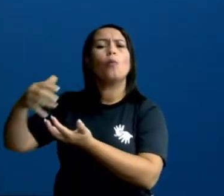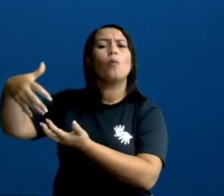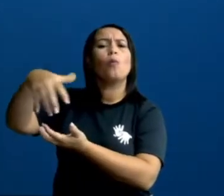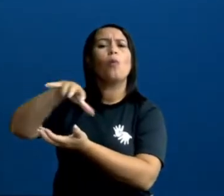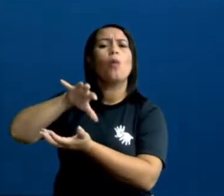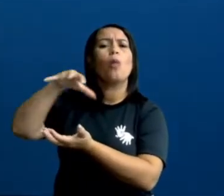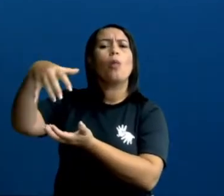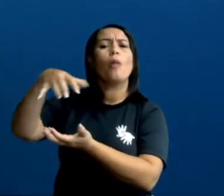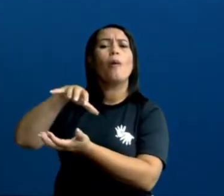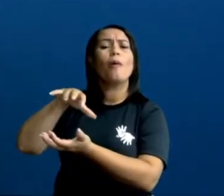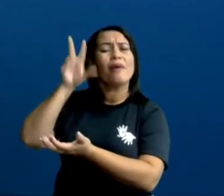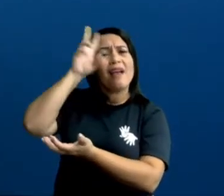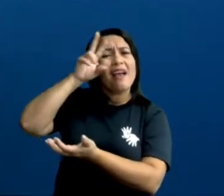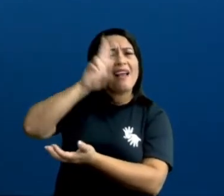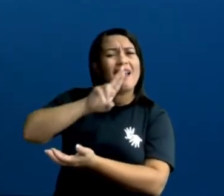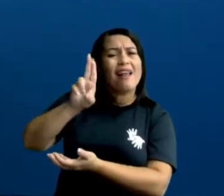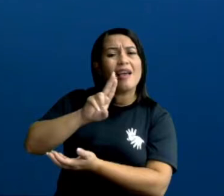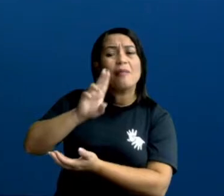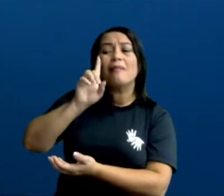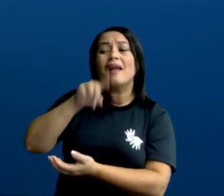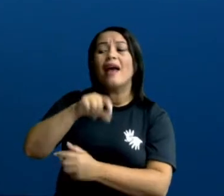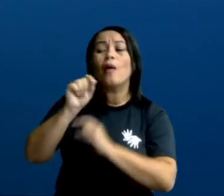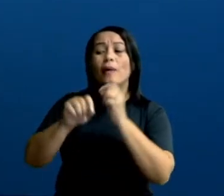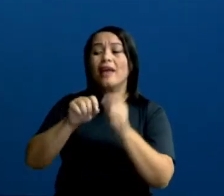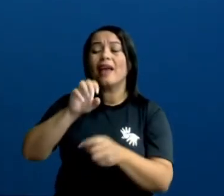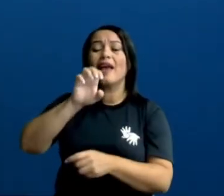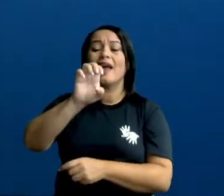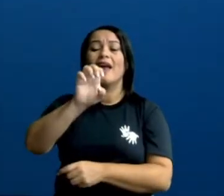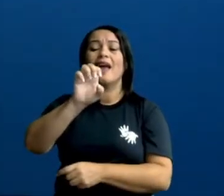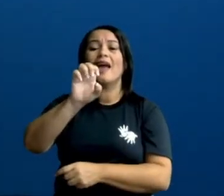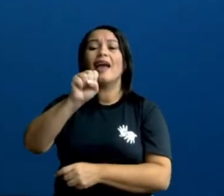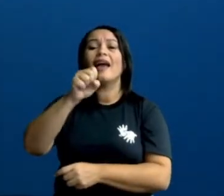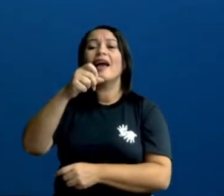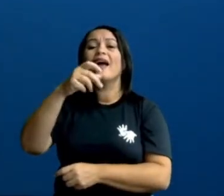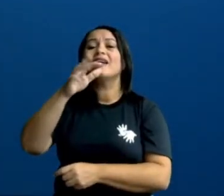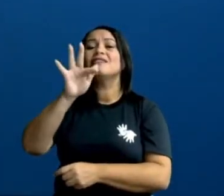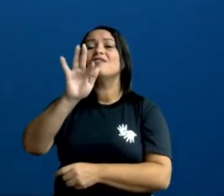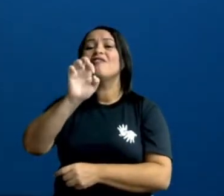dessa figura? Quem lembra? É a